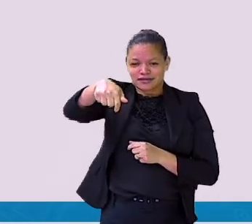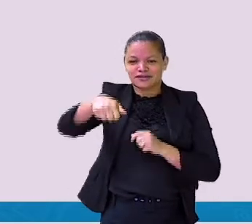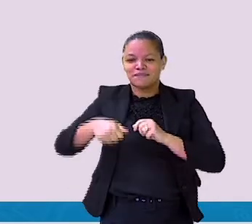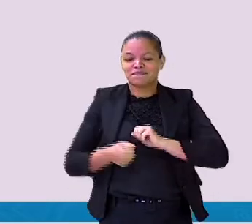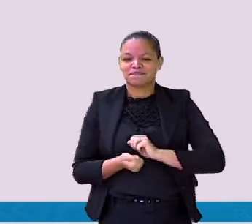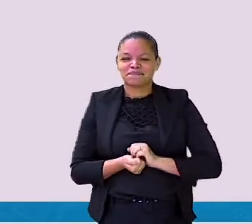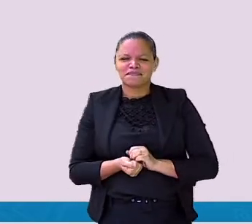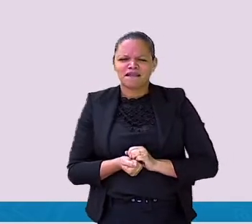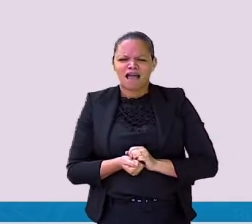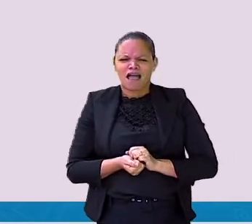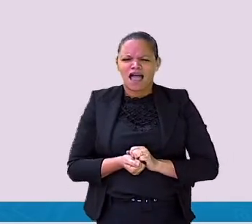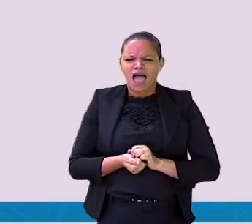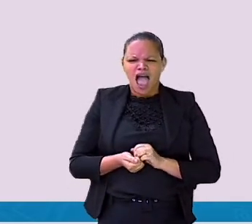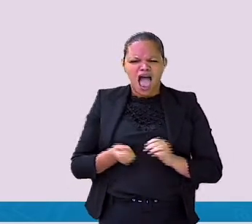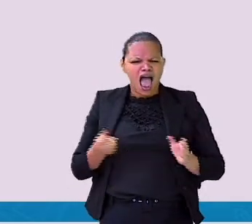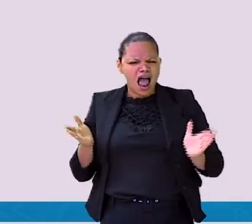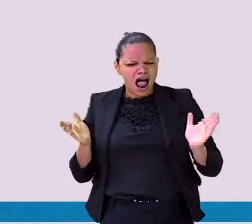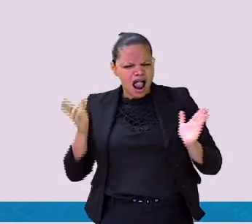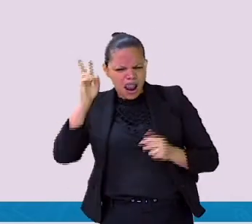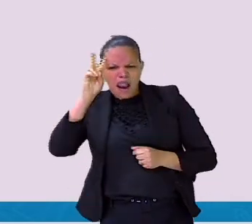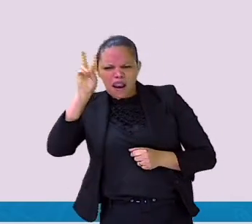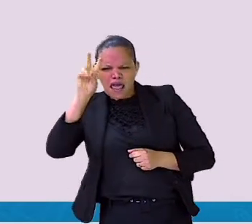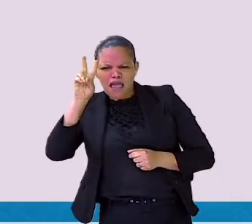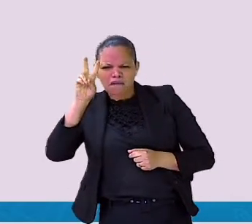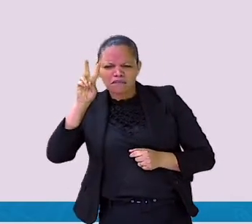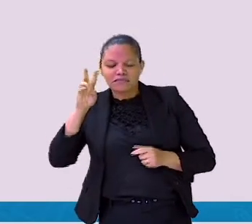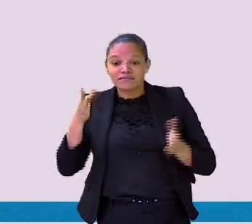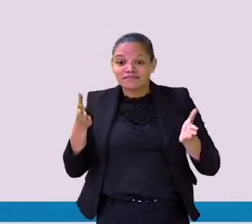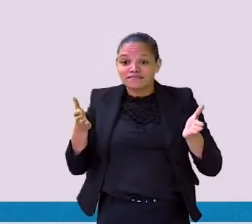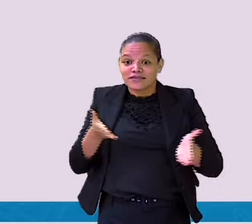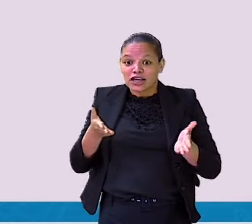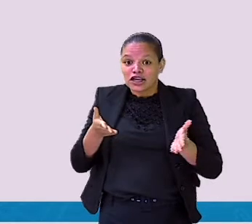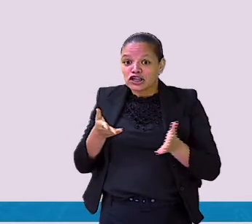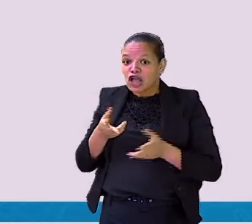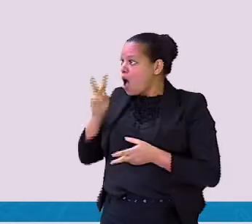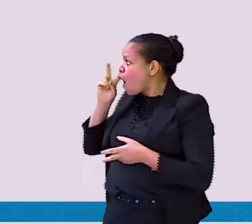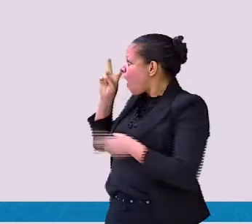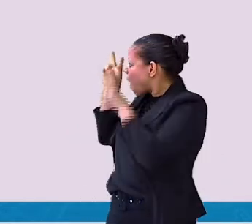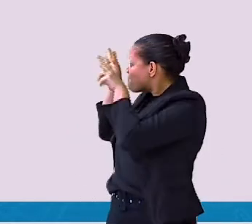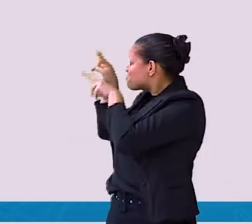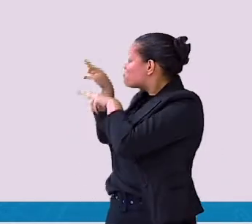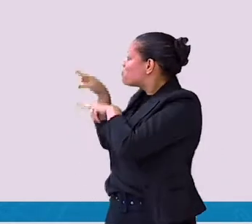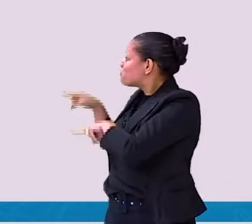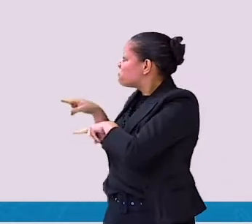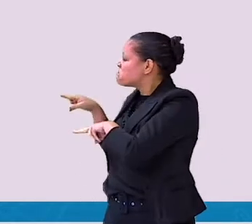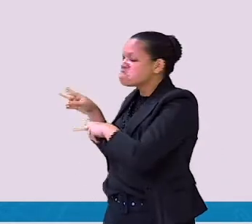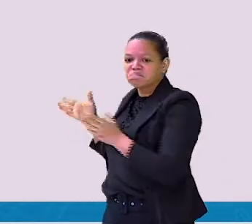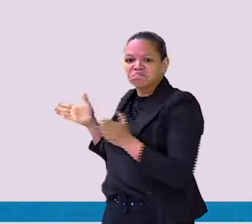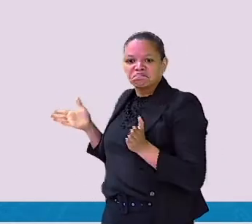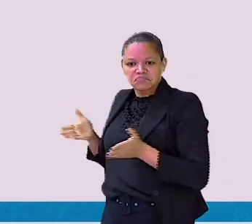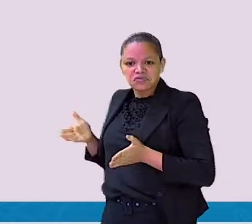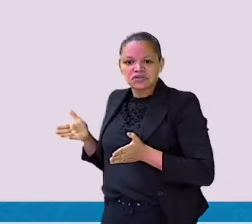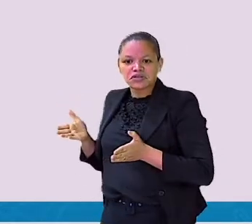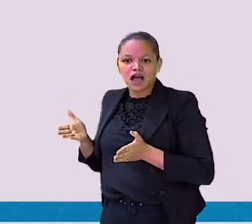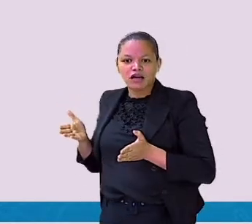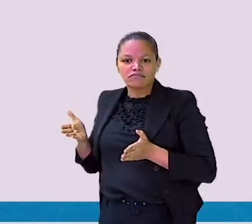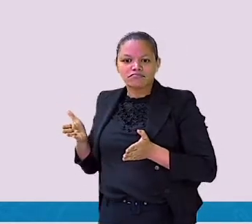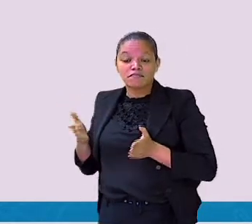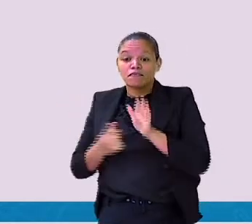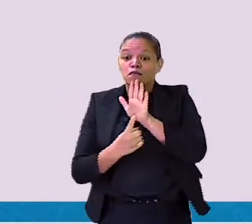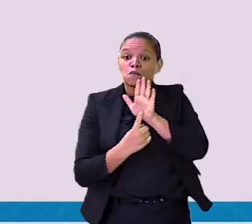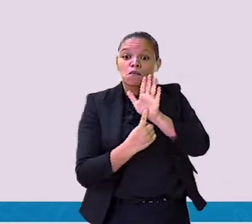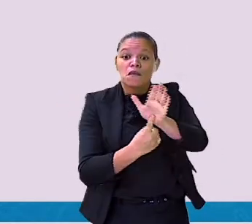nós já aprendemos sobre adjetivos? E essa fábula, ela vem trazer